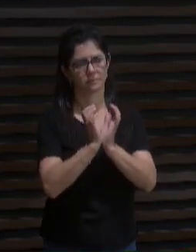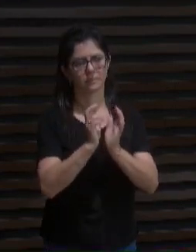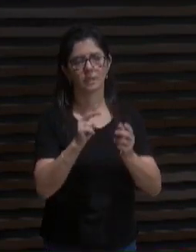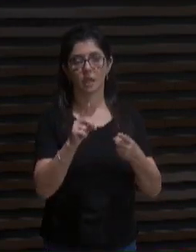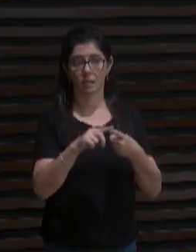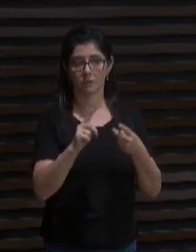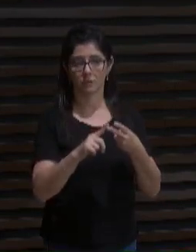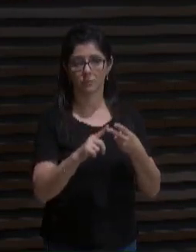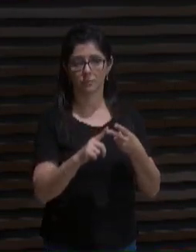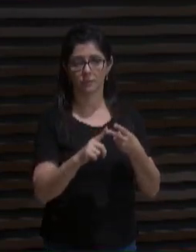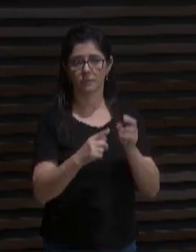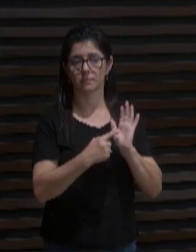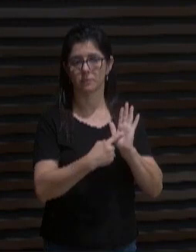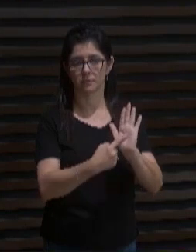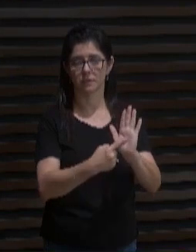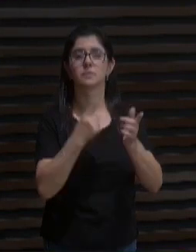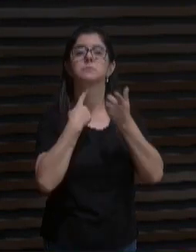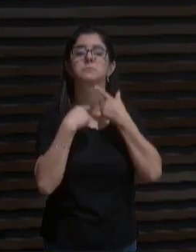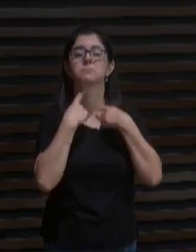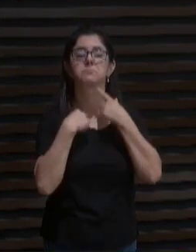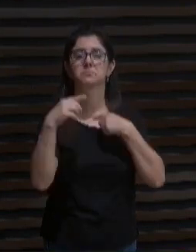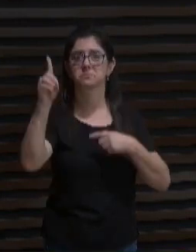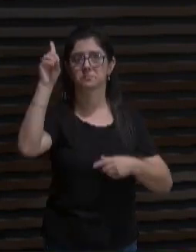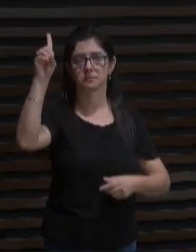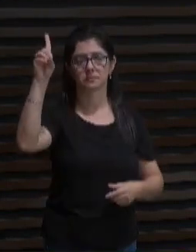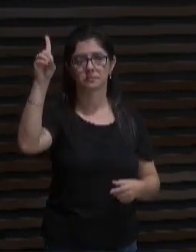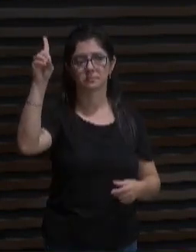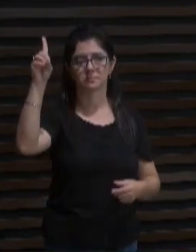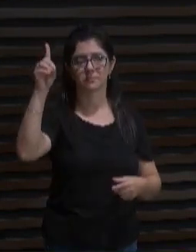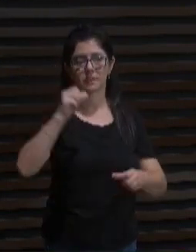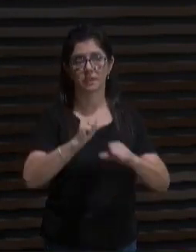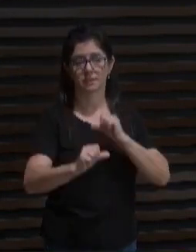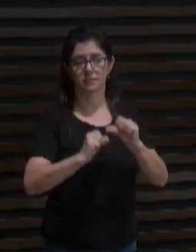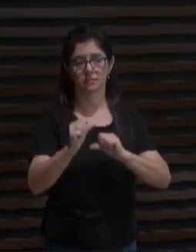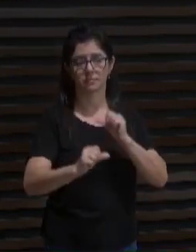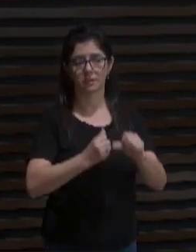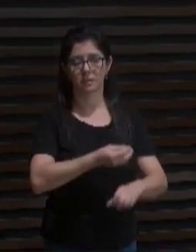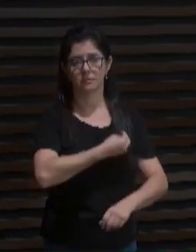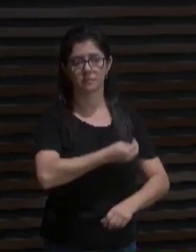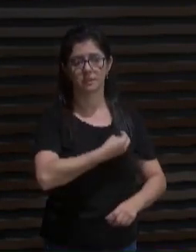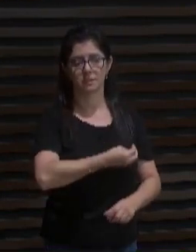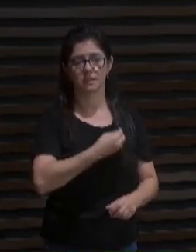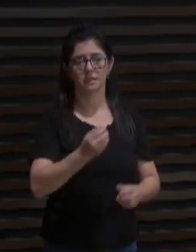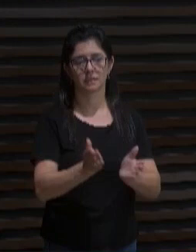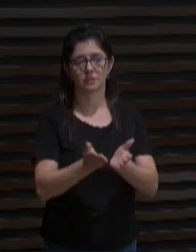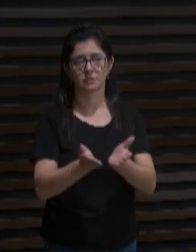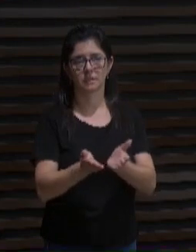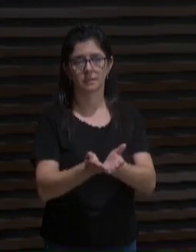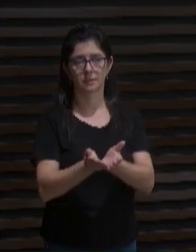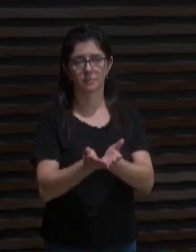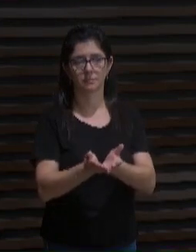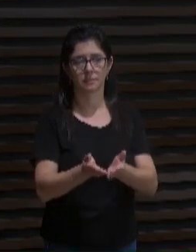a vontade de Deus e reverberar na vida do cristão e, consequentemente,